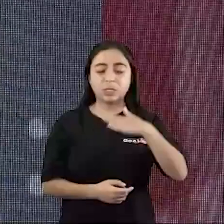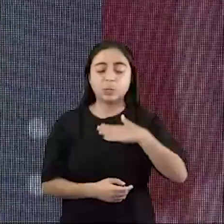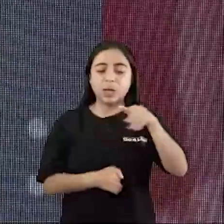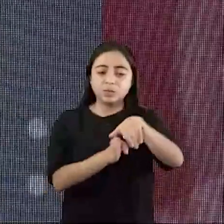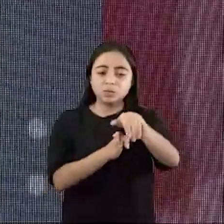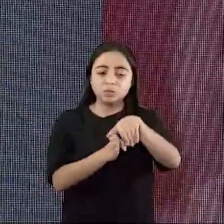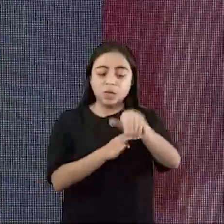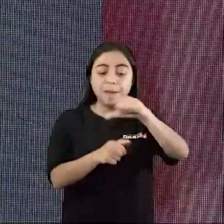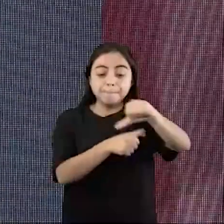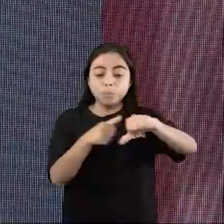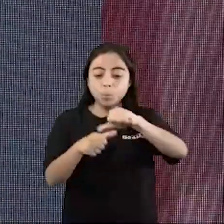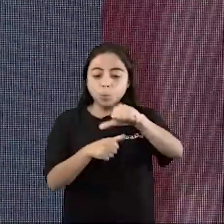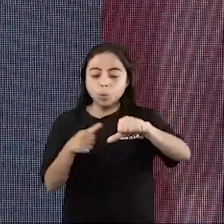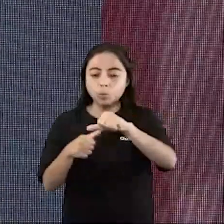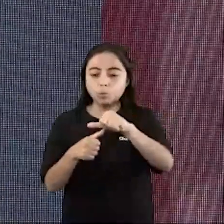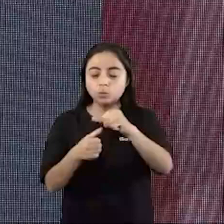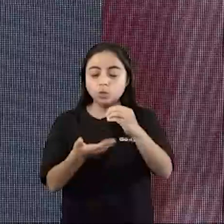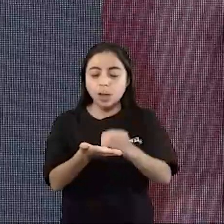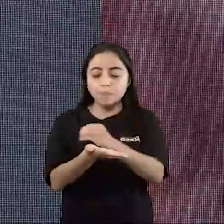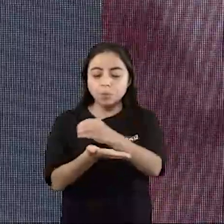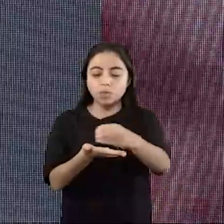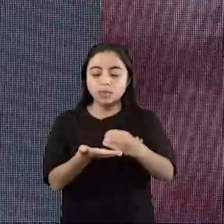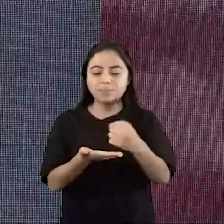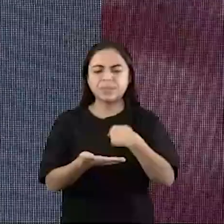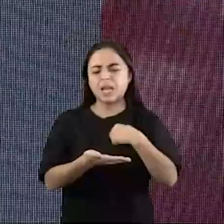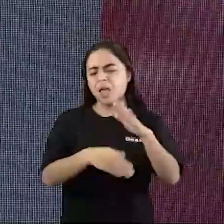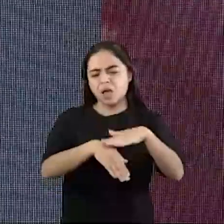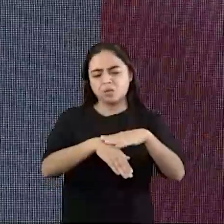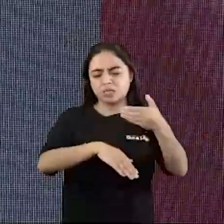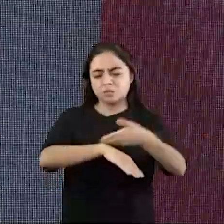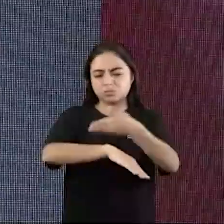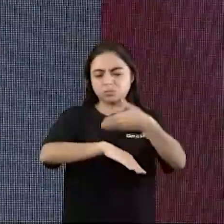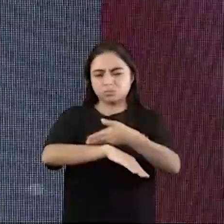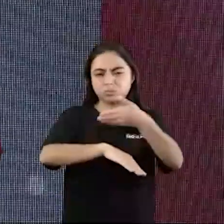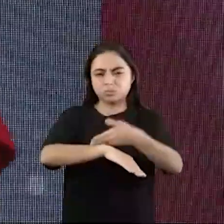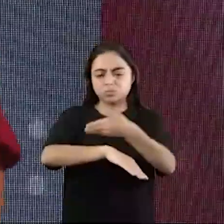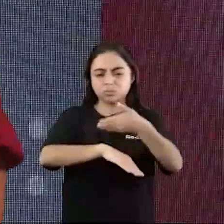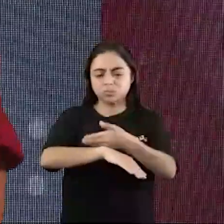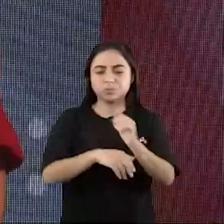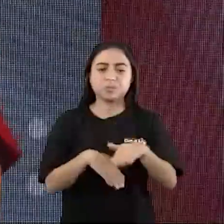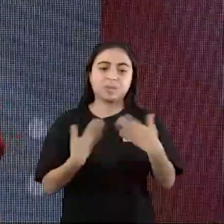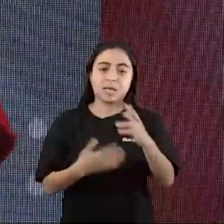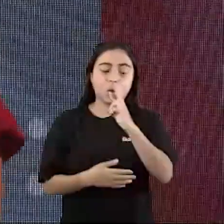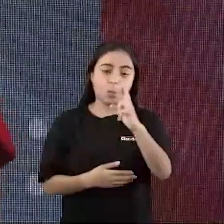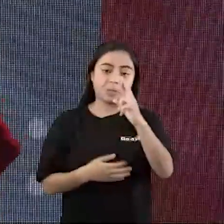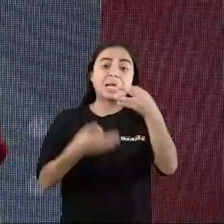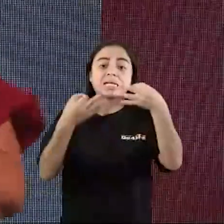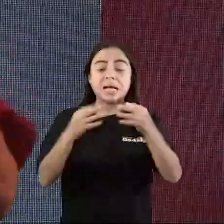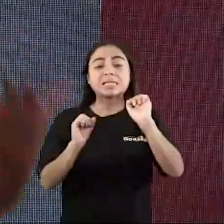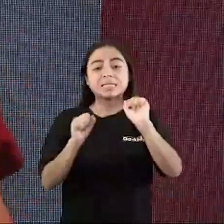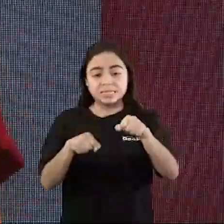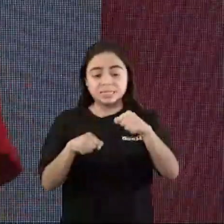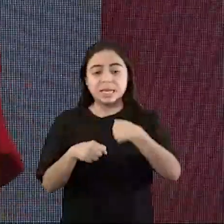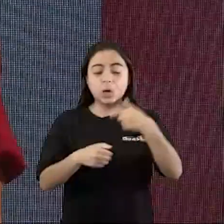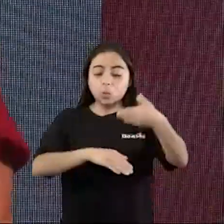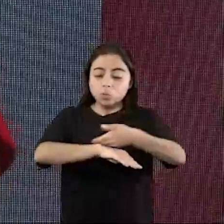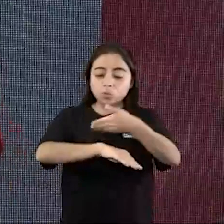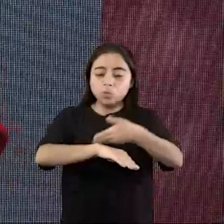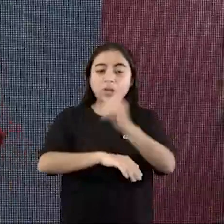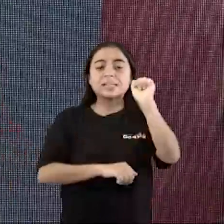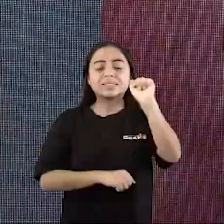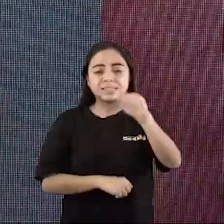mude a molécula, caso você... Eu rasparia, raspado de mais nunca é de menos. Então, respondendo objetivamente, sim, eu rasparia